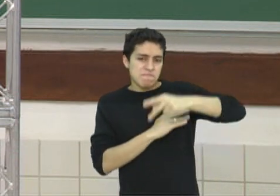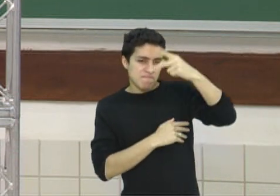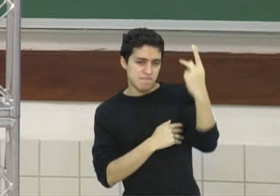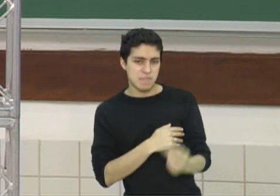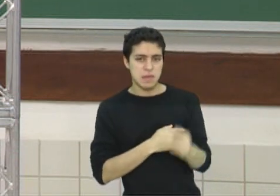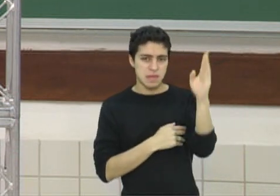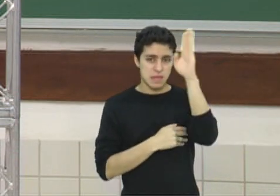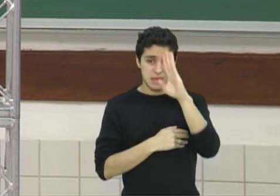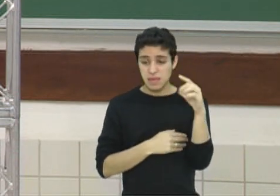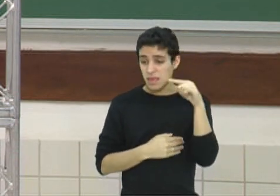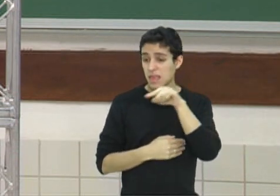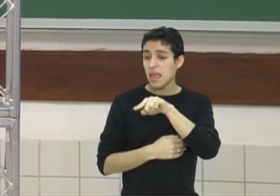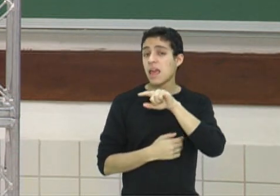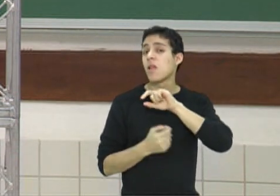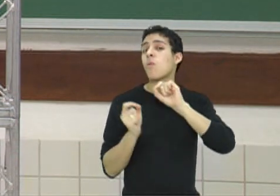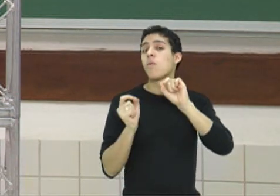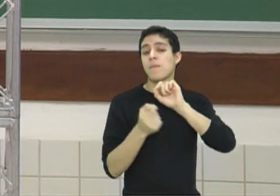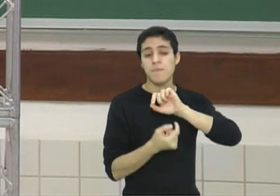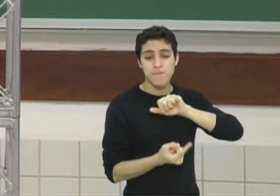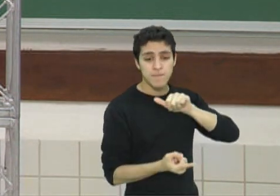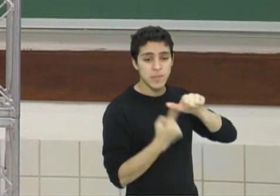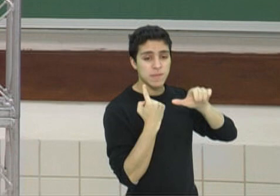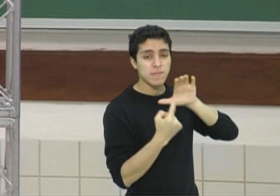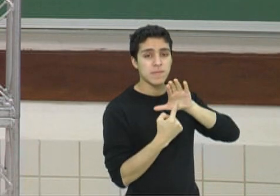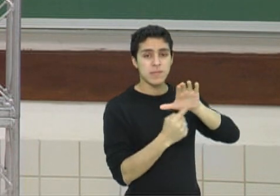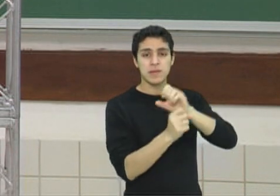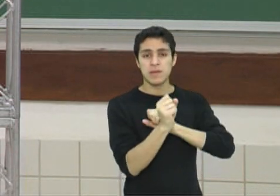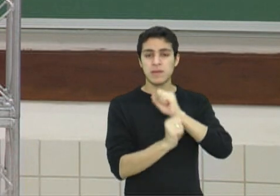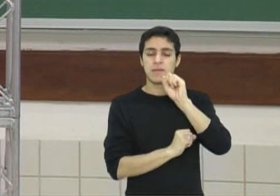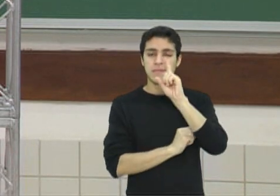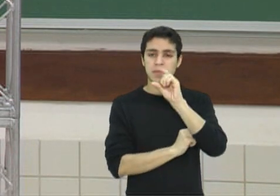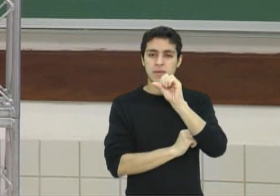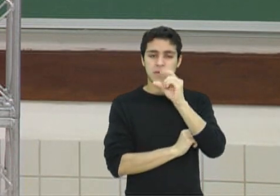faz sua primeira exposição, que aconteceu em 1916.